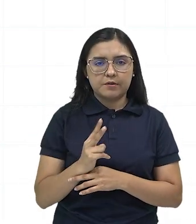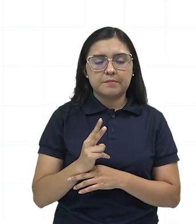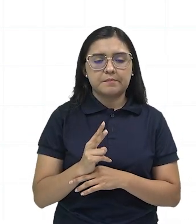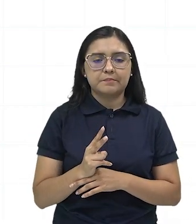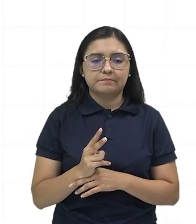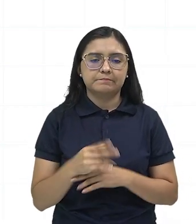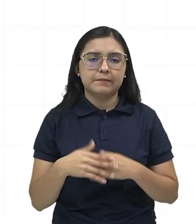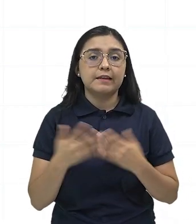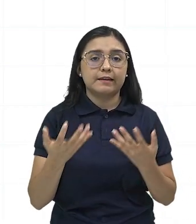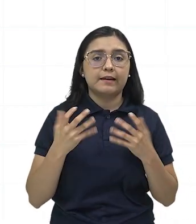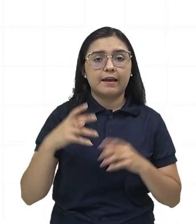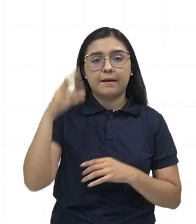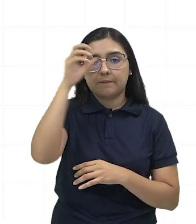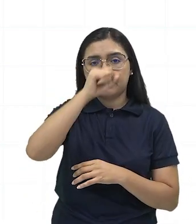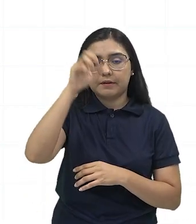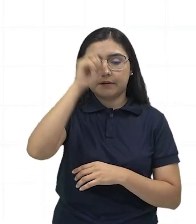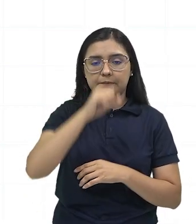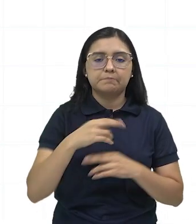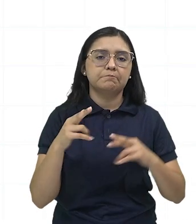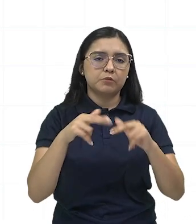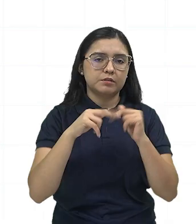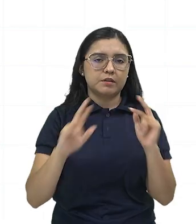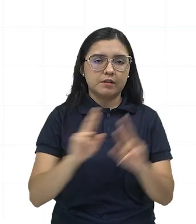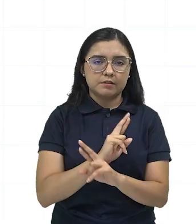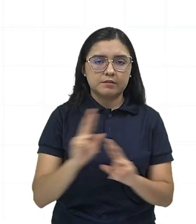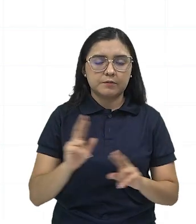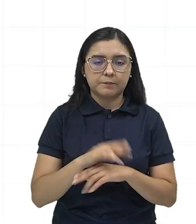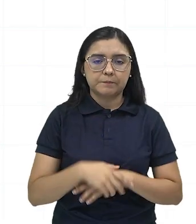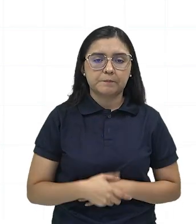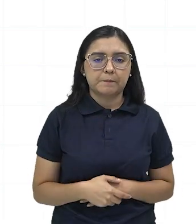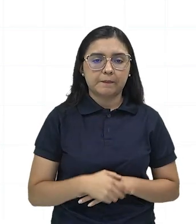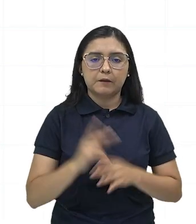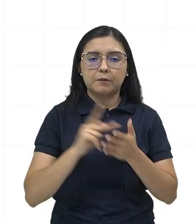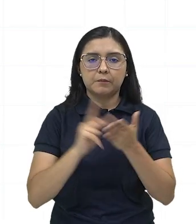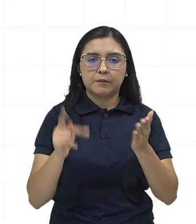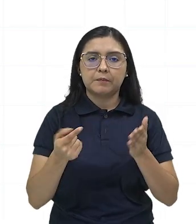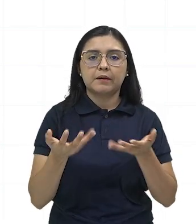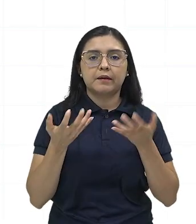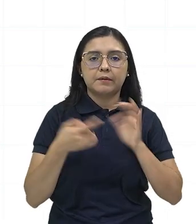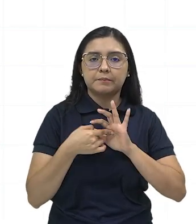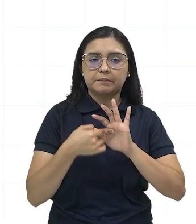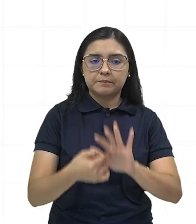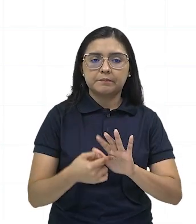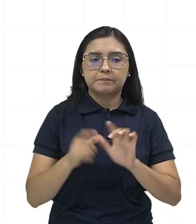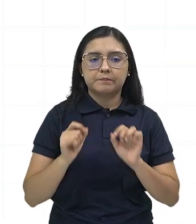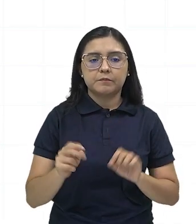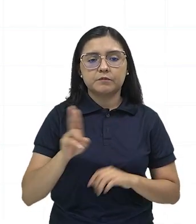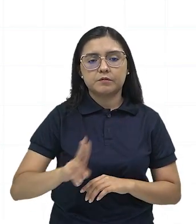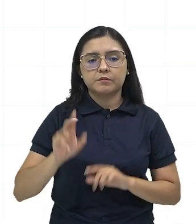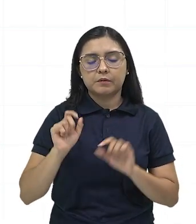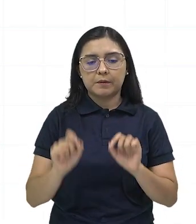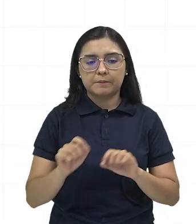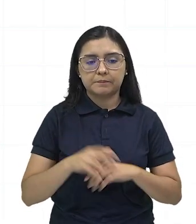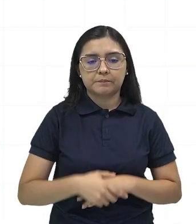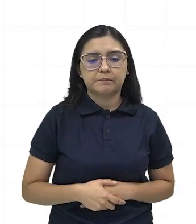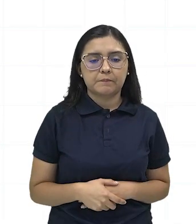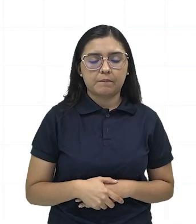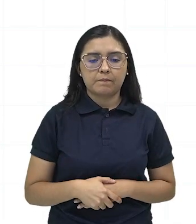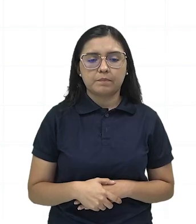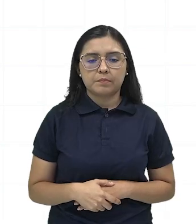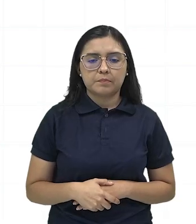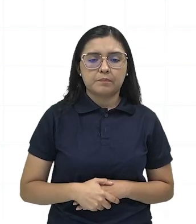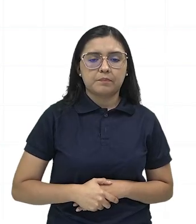isso essa relação entre mestre e aprendiz que o poema tenta transmitir a partir de uma figura que é